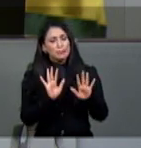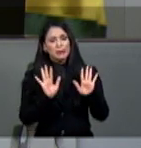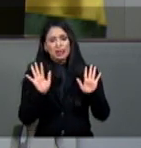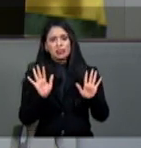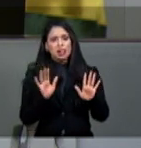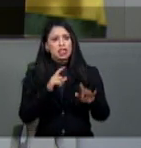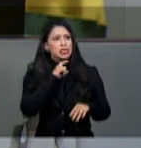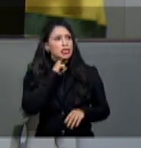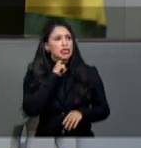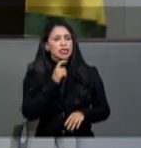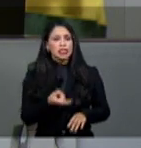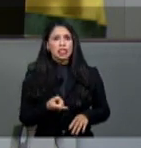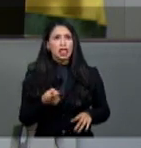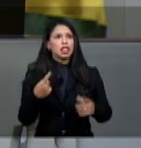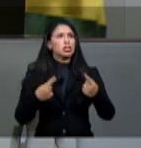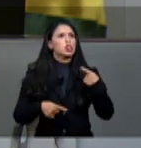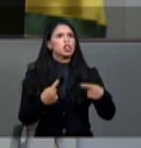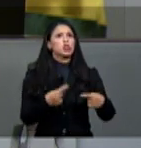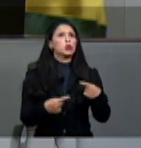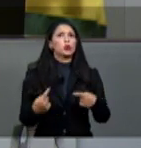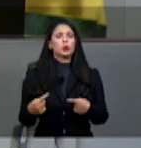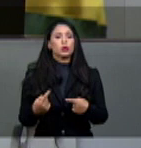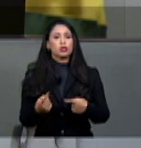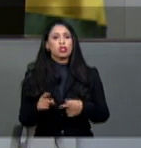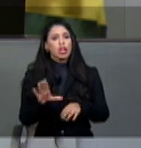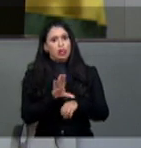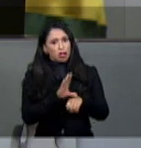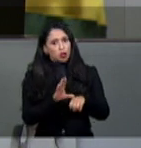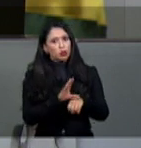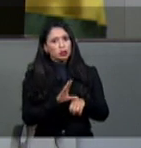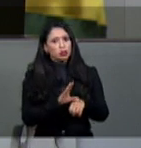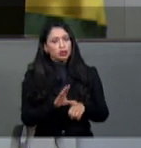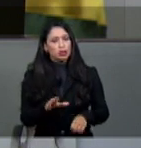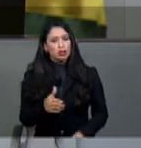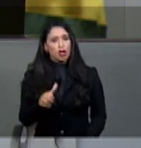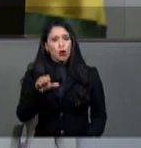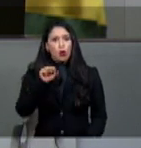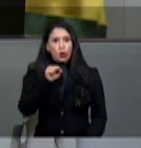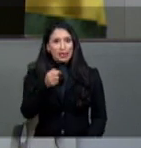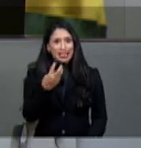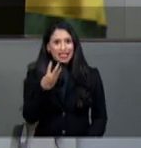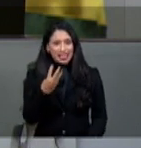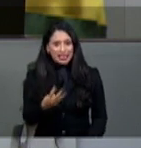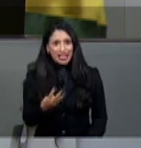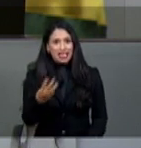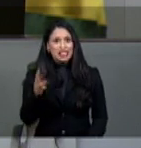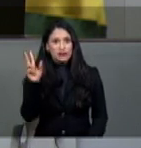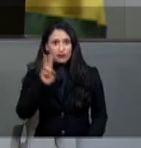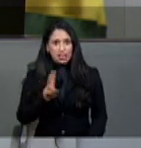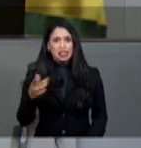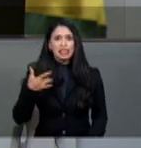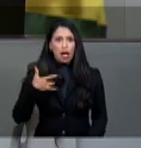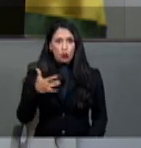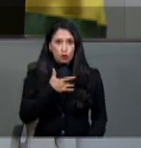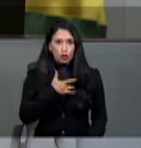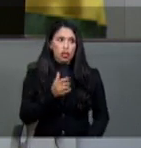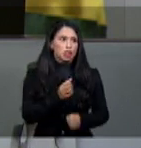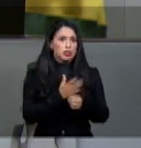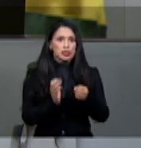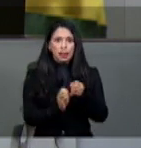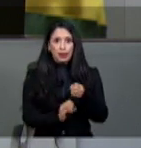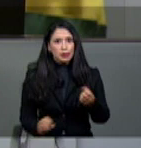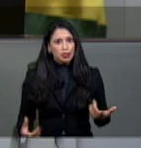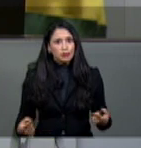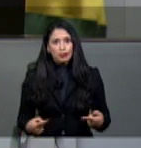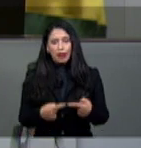modelo mas ninguém discutia que uma constituição que menciona 83 vezes a palavra saúde e saneamento básico tem tudo a